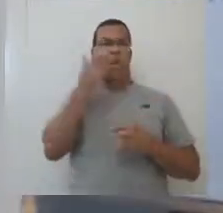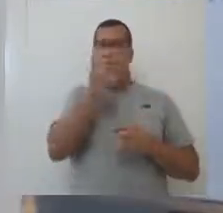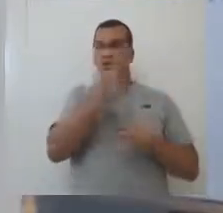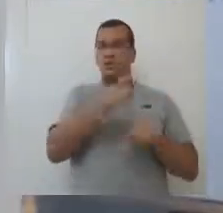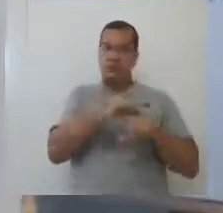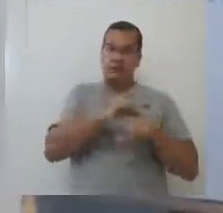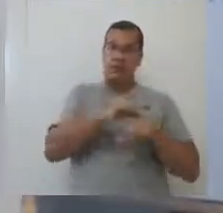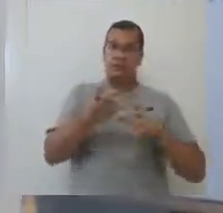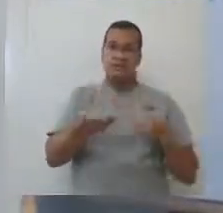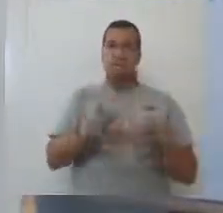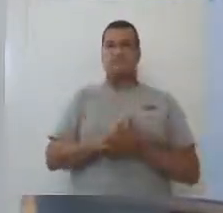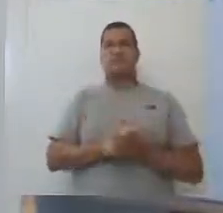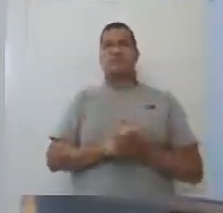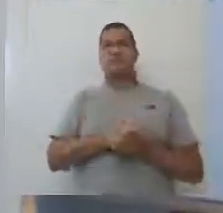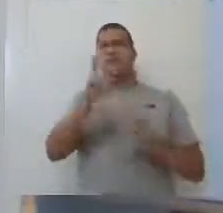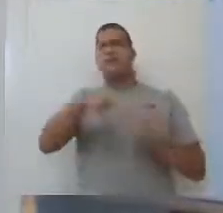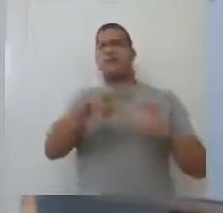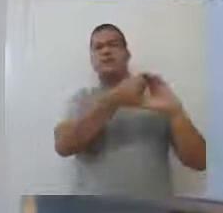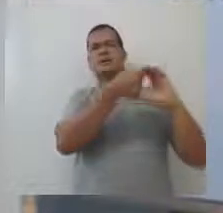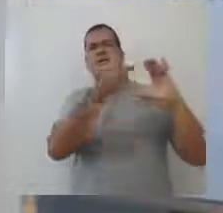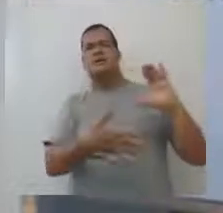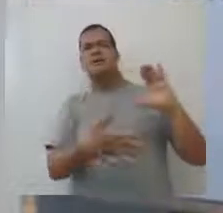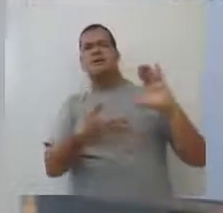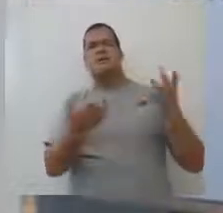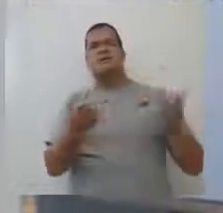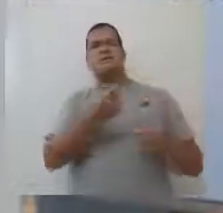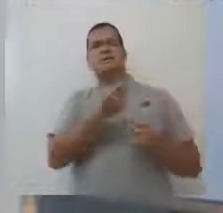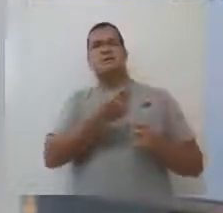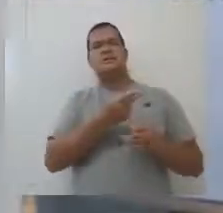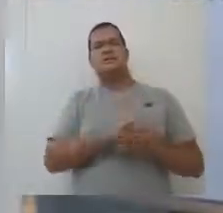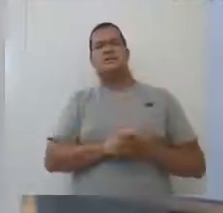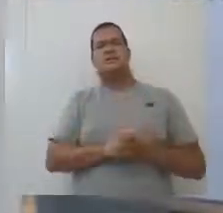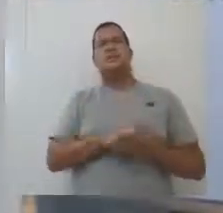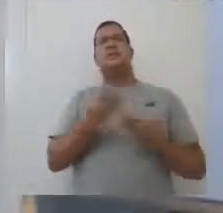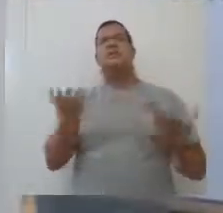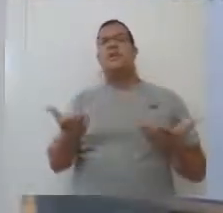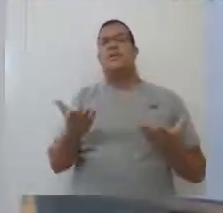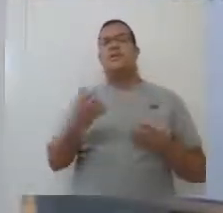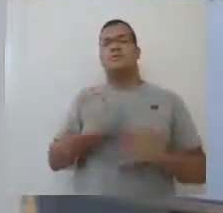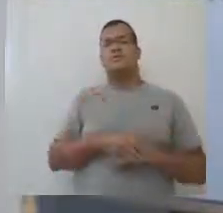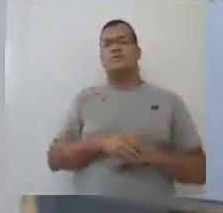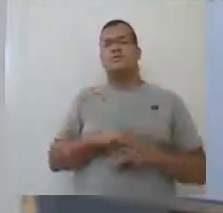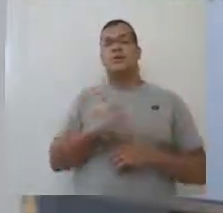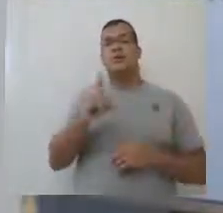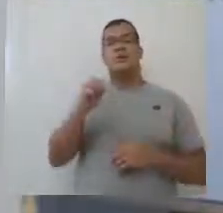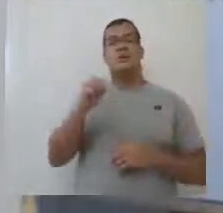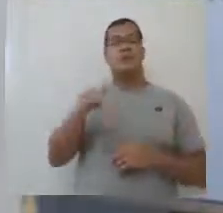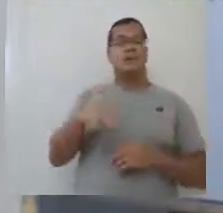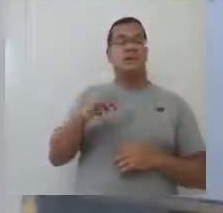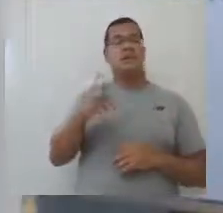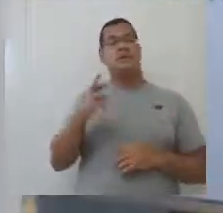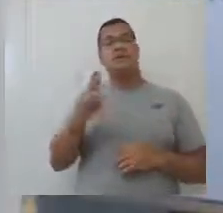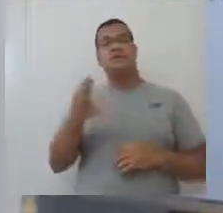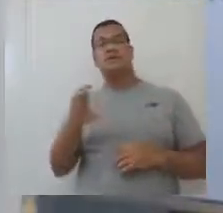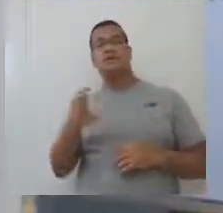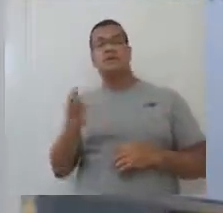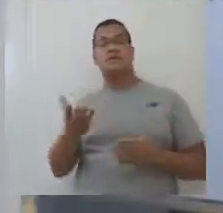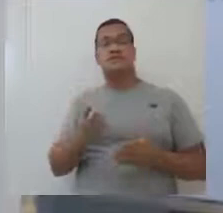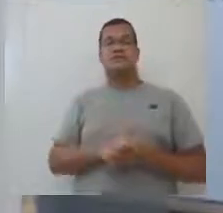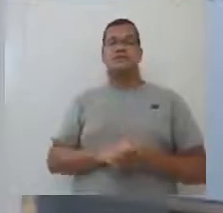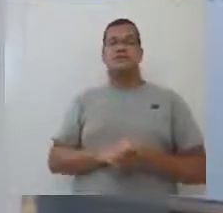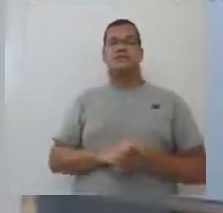que uma característica é híbrida, essa característica é dominante ou recessiva? Eu mandei tu repetir. Ei, olha pra mim. Essa característica híbrida, ela é dominante ou